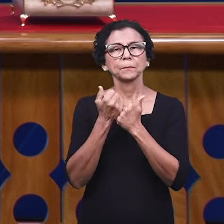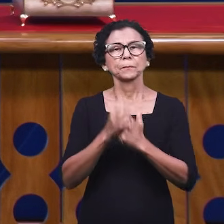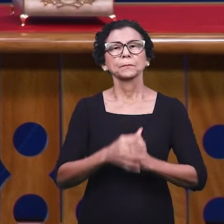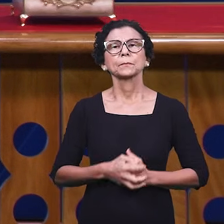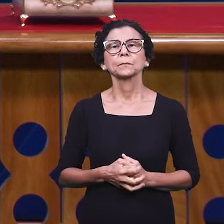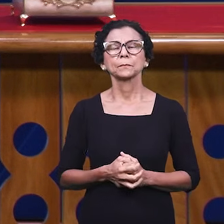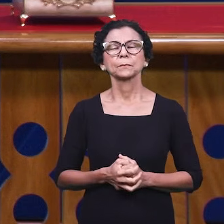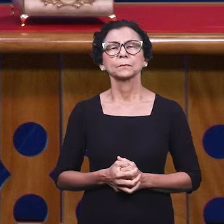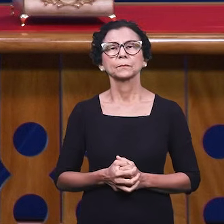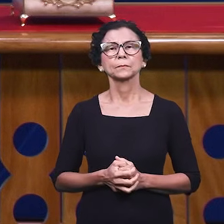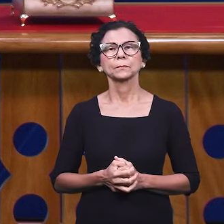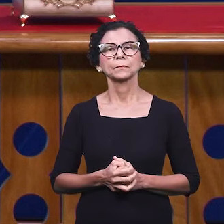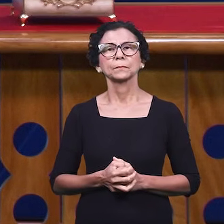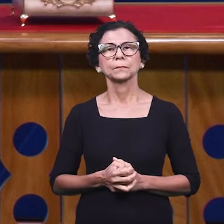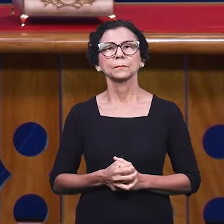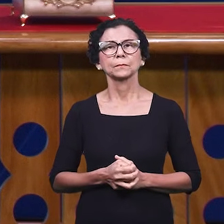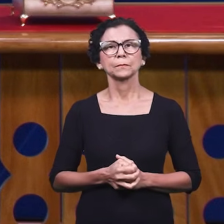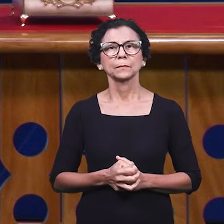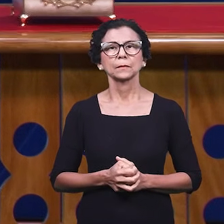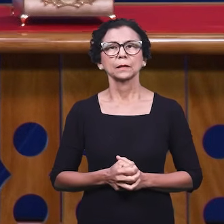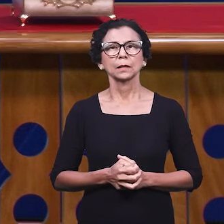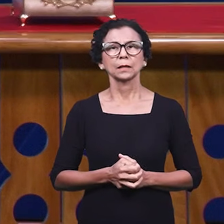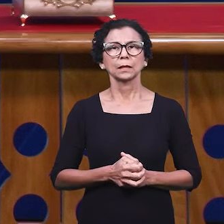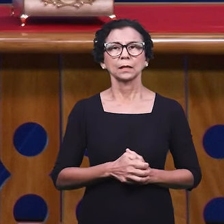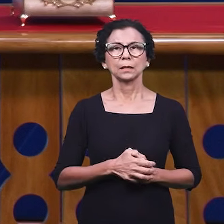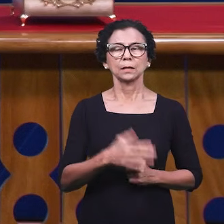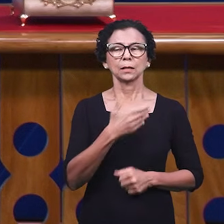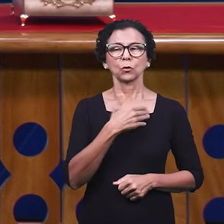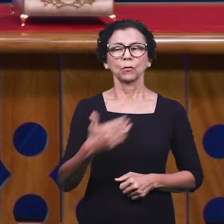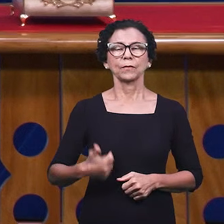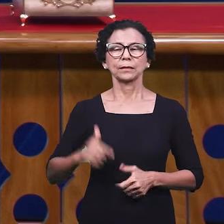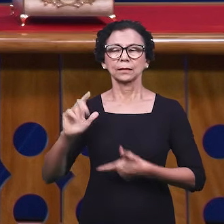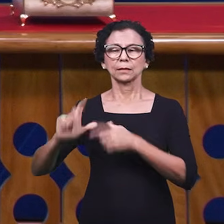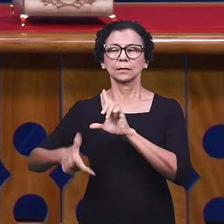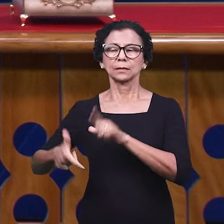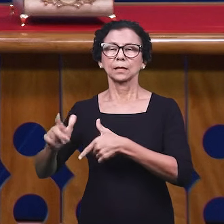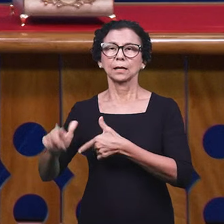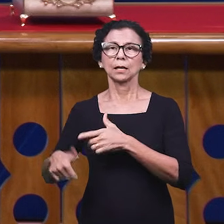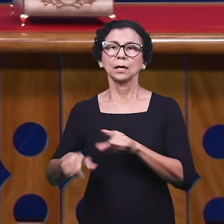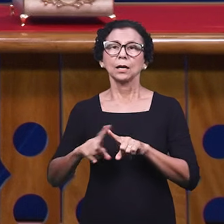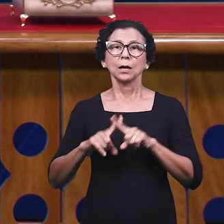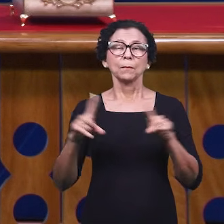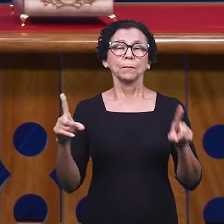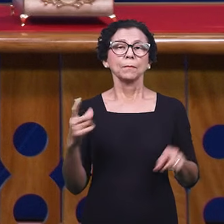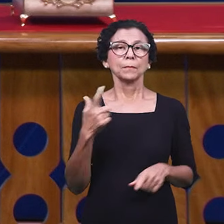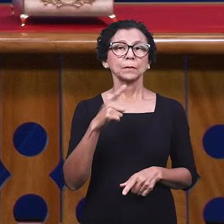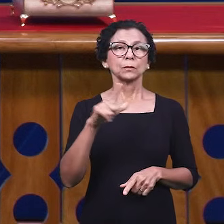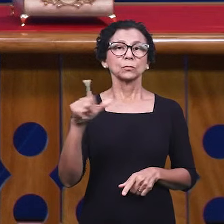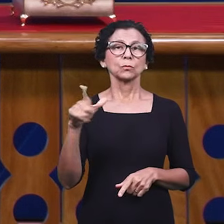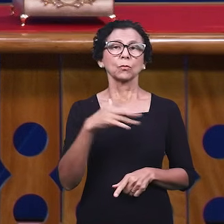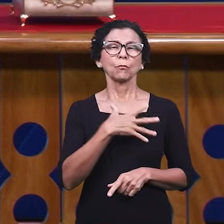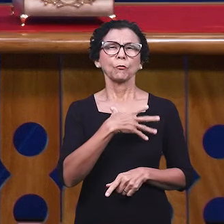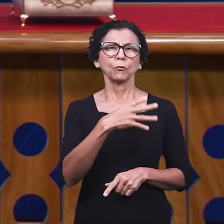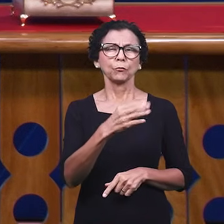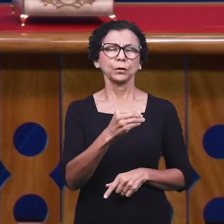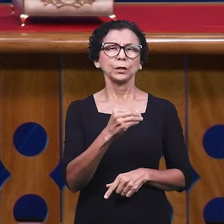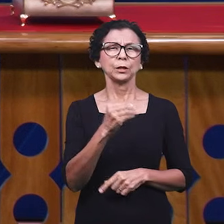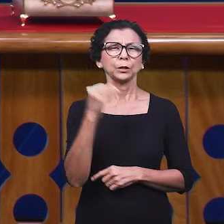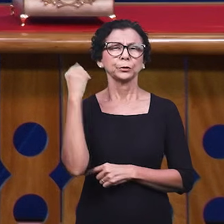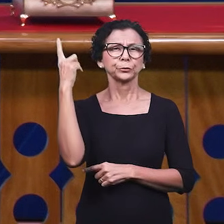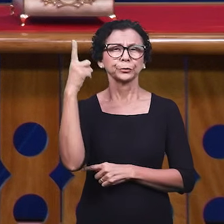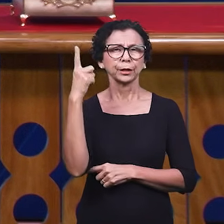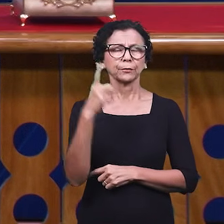ia suceder o trono de Israel. Mas Adonias, um outro filho de Davi,